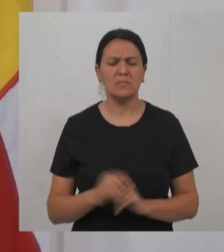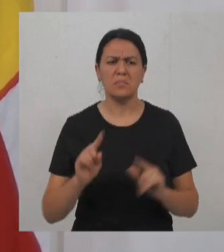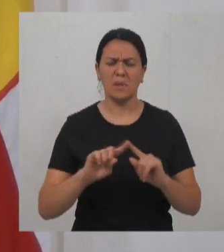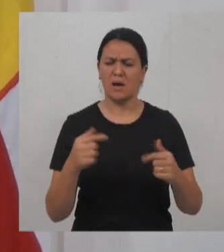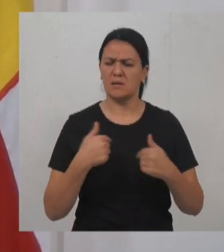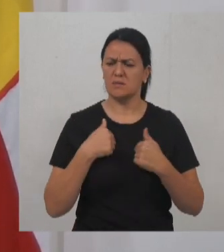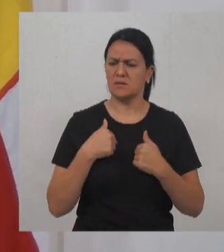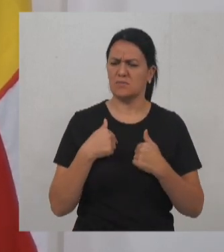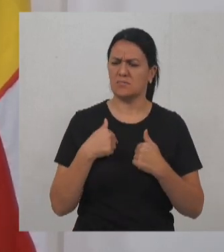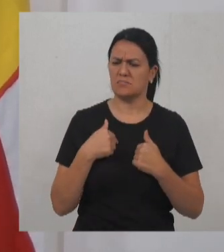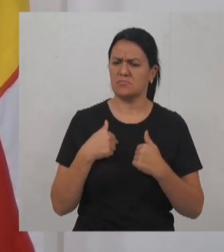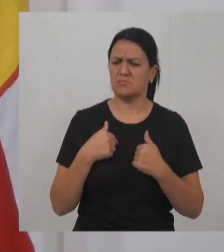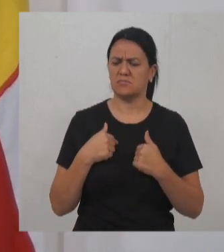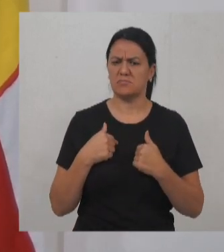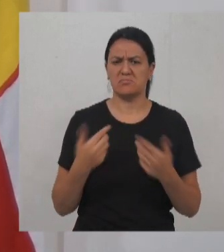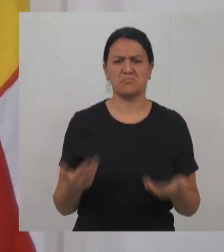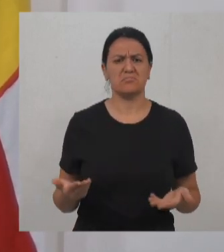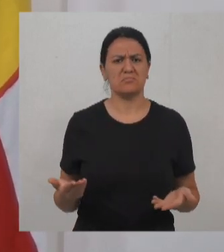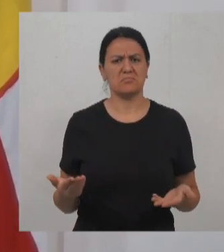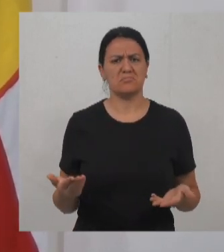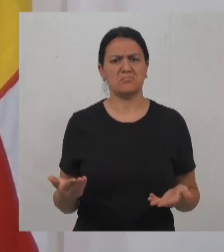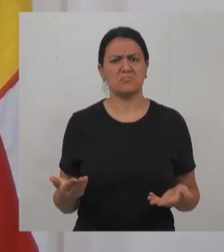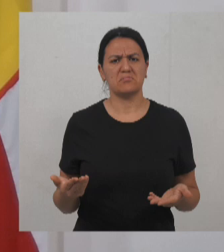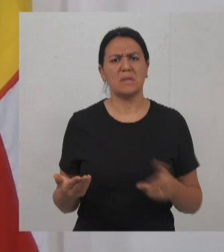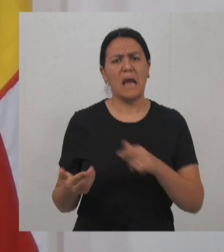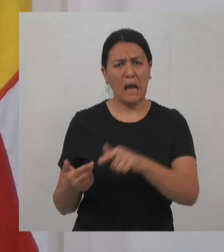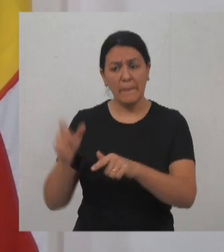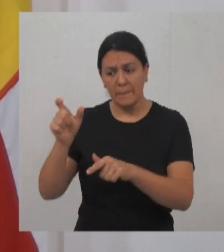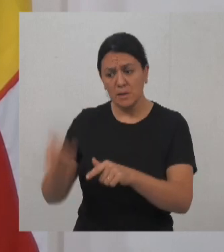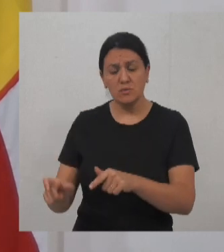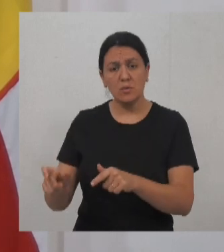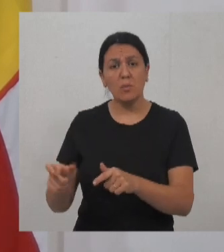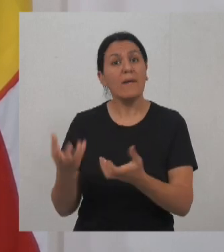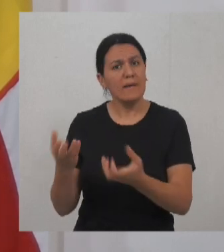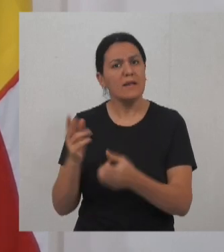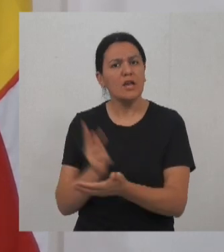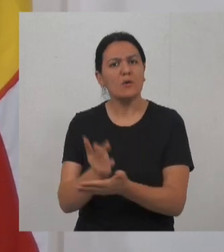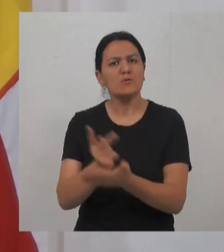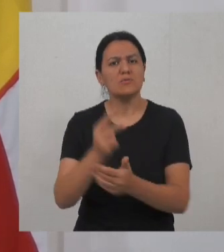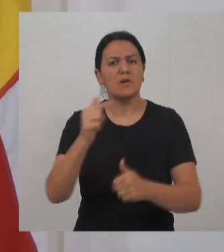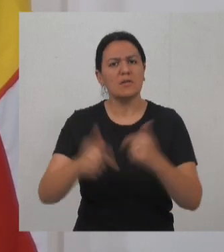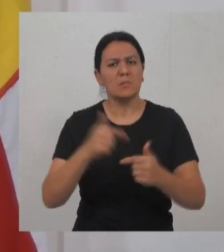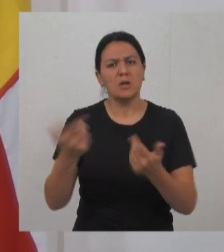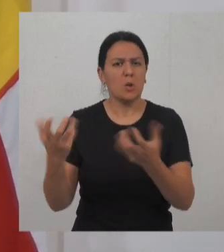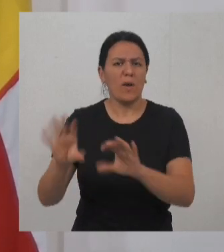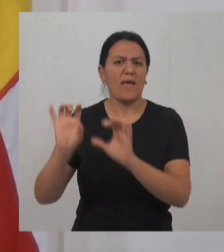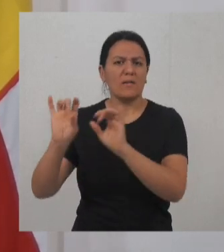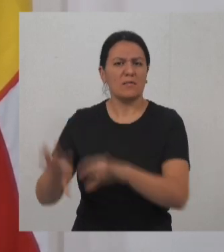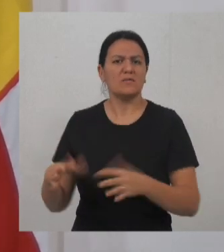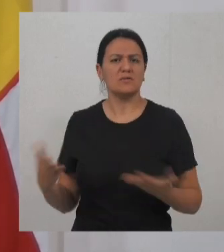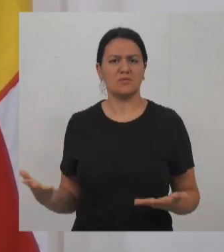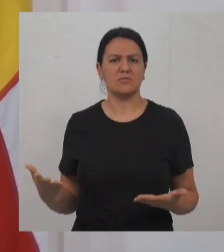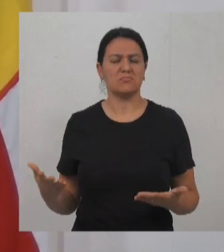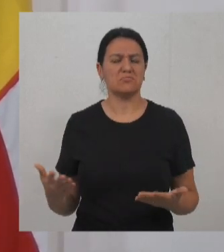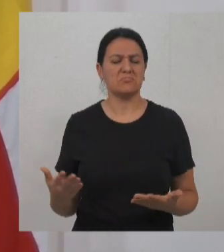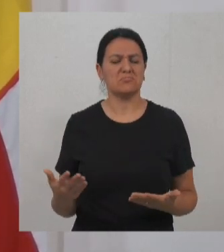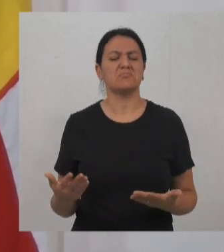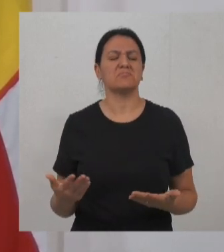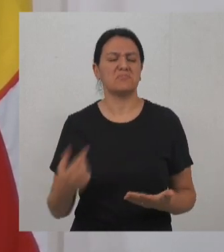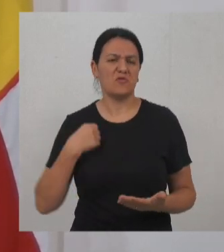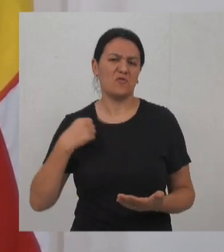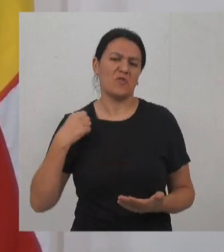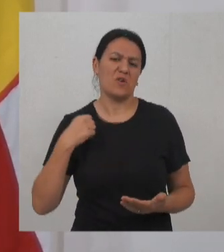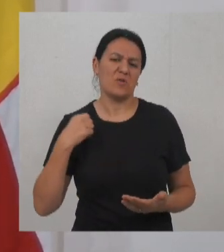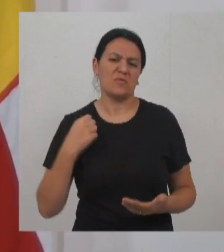como eu posso ficar, eu posso fazer o meu trabalho, porque ele se dispôs a fazer aquilo.